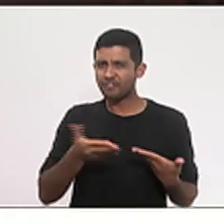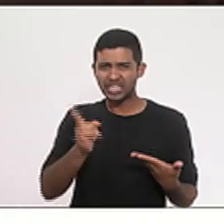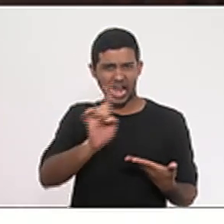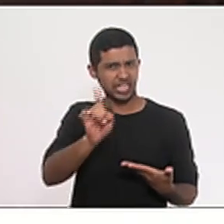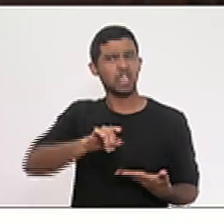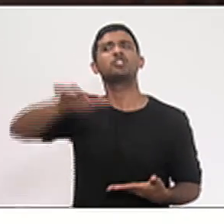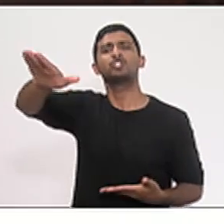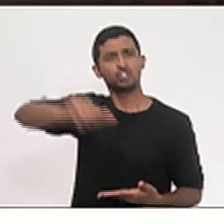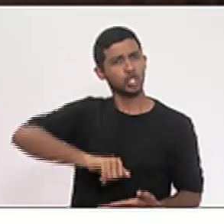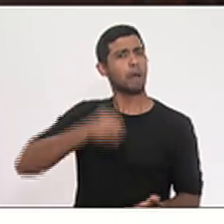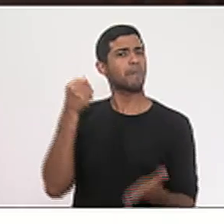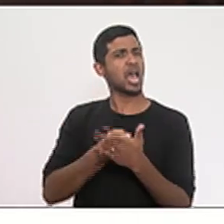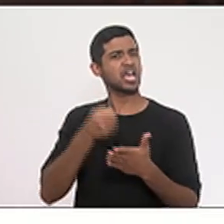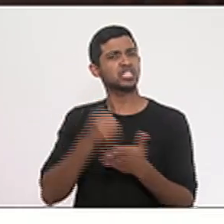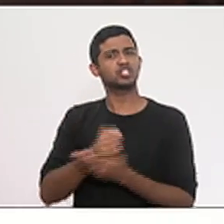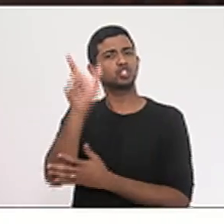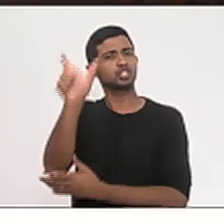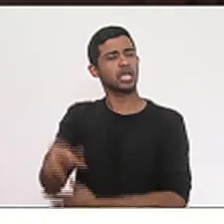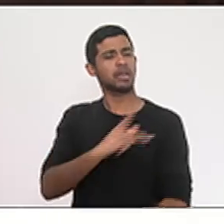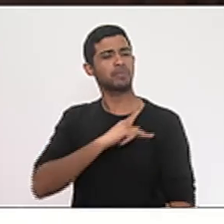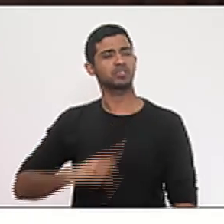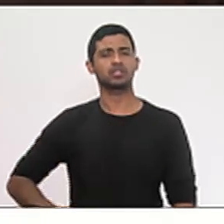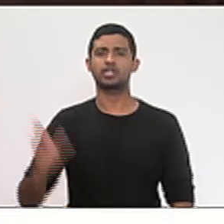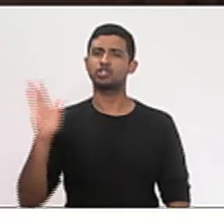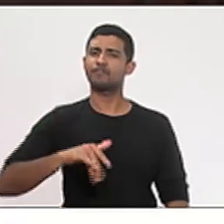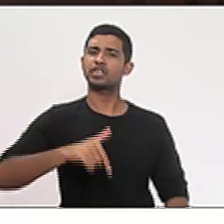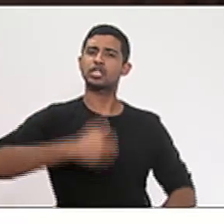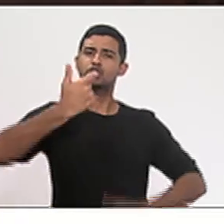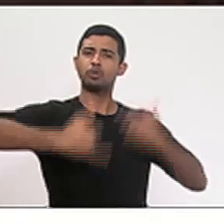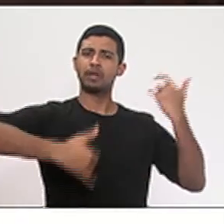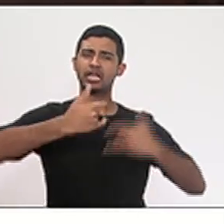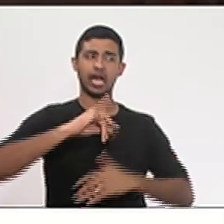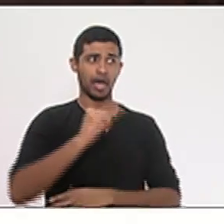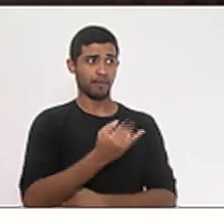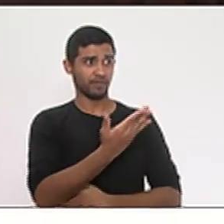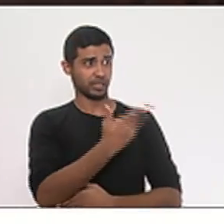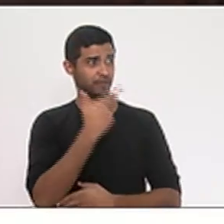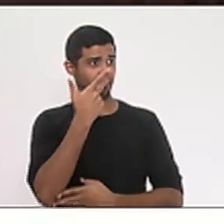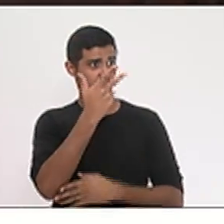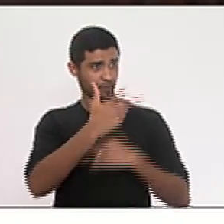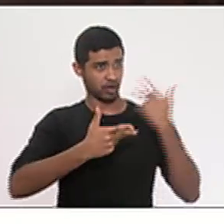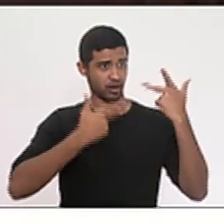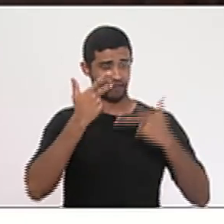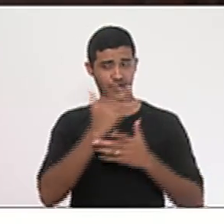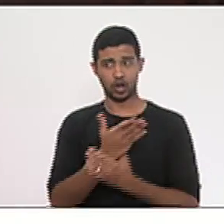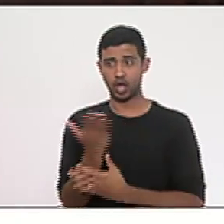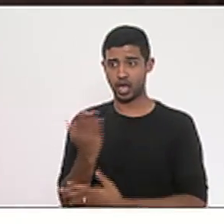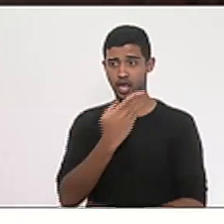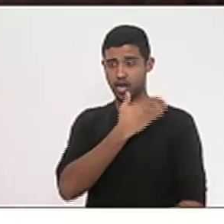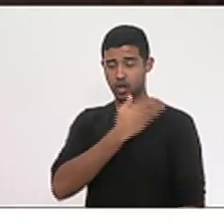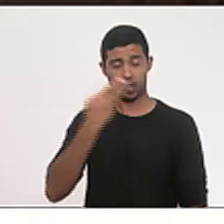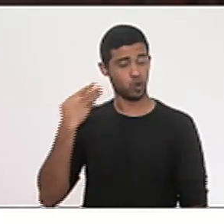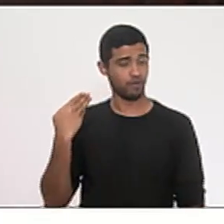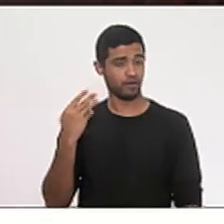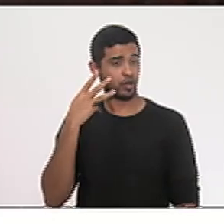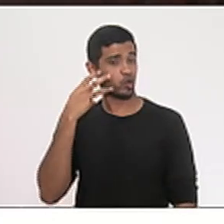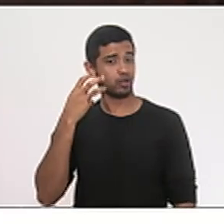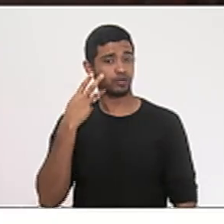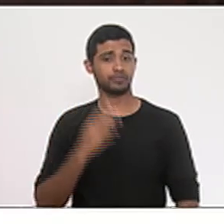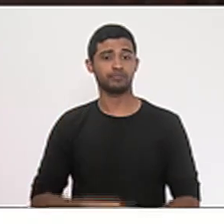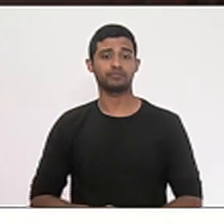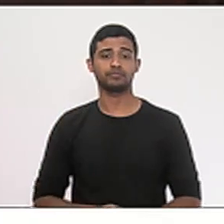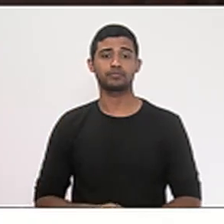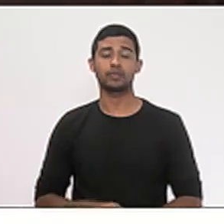convoque esse presidente para dar explicações, e aí aproveitando a sua interlocução com o nosso governador, é preciso que o